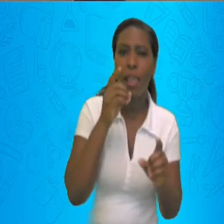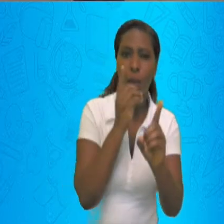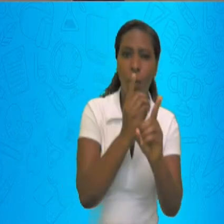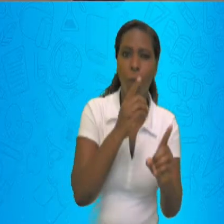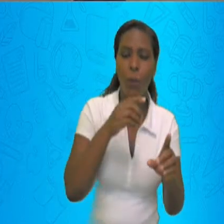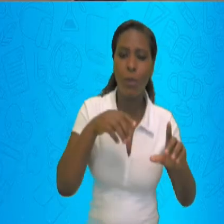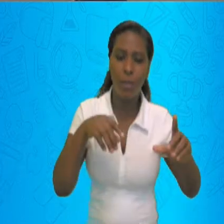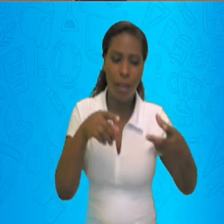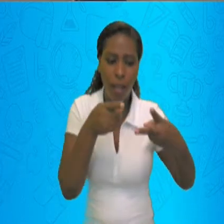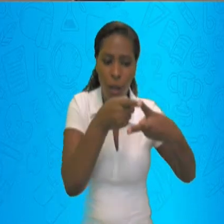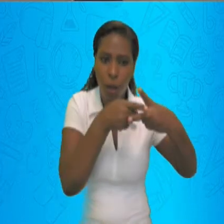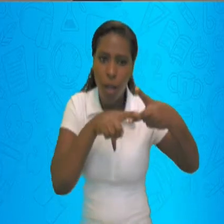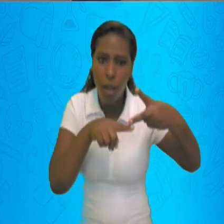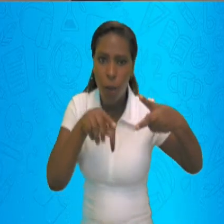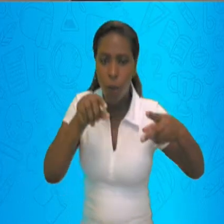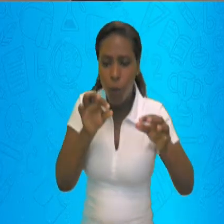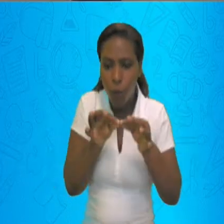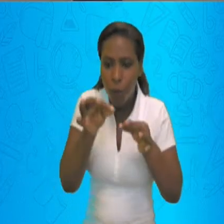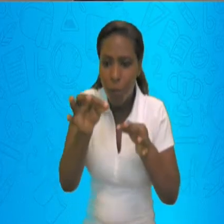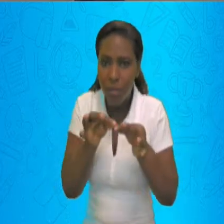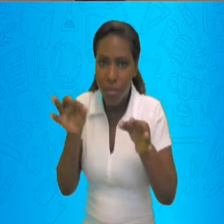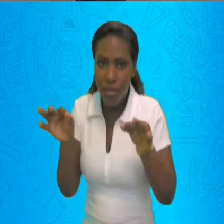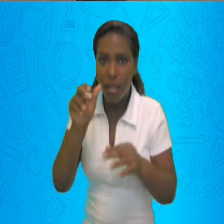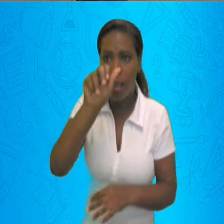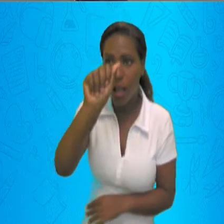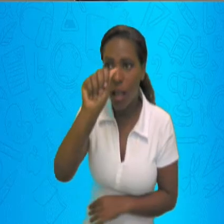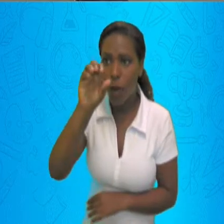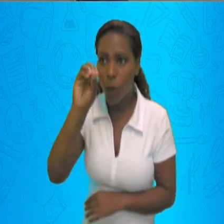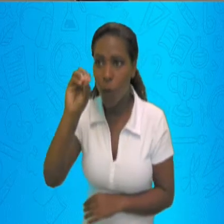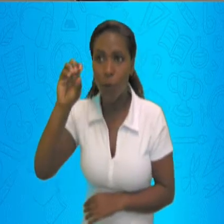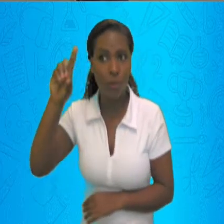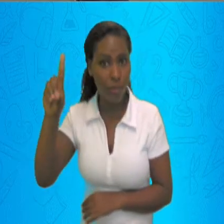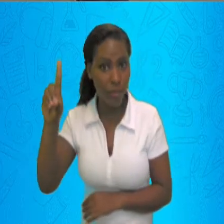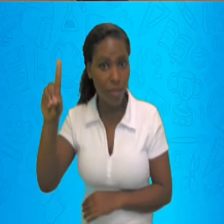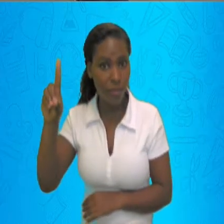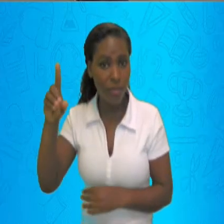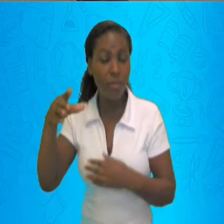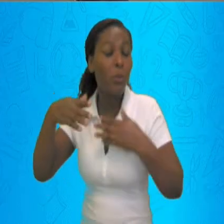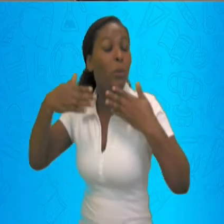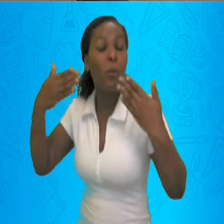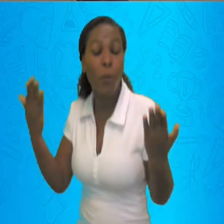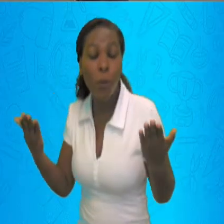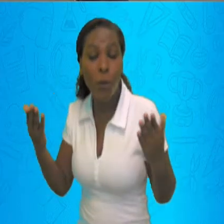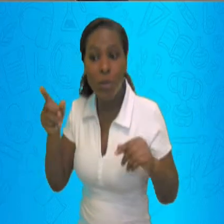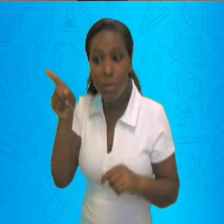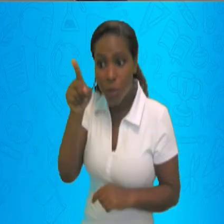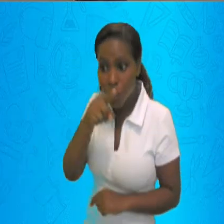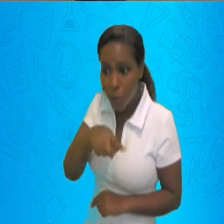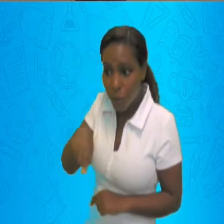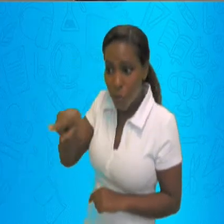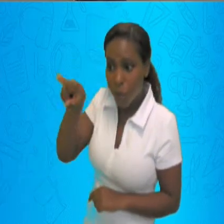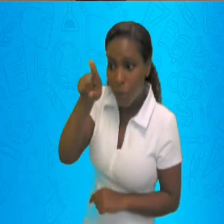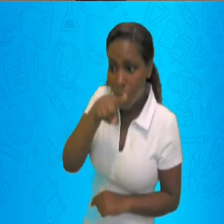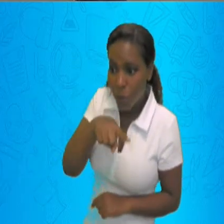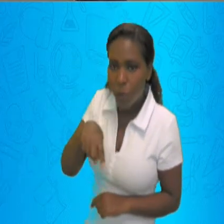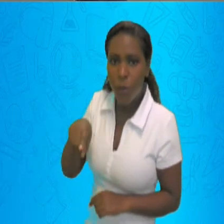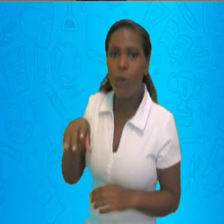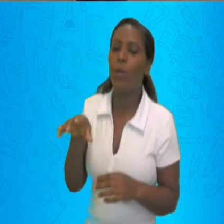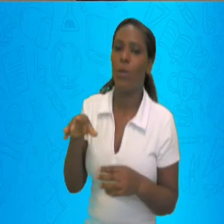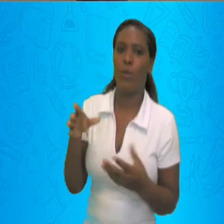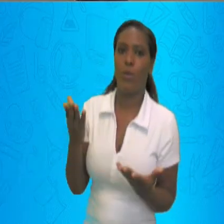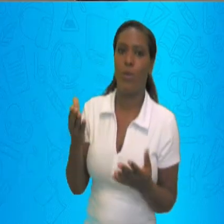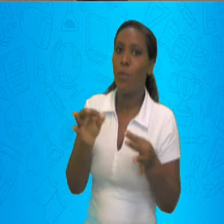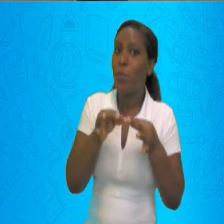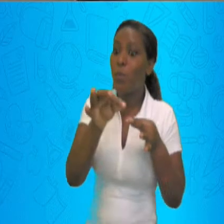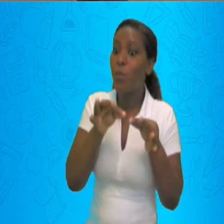ó, AOD. Então, qual vai ser a medida deste ângulo todo aqui, ó? Eu vou somar